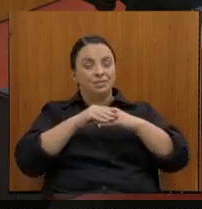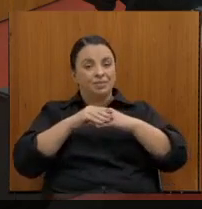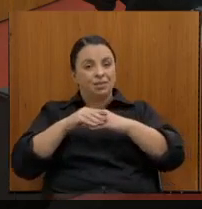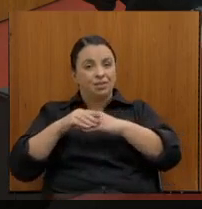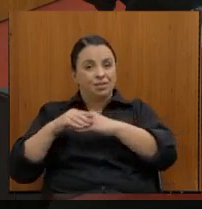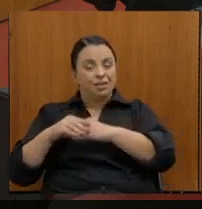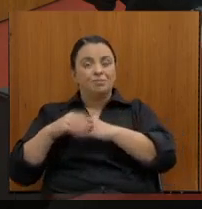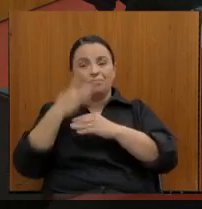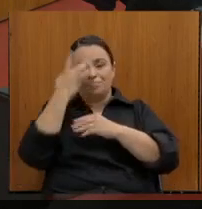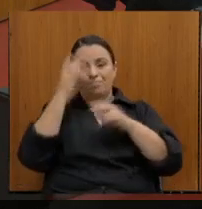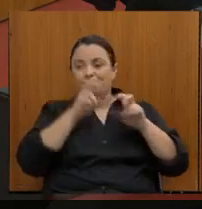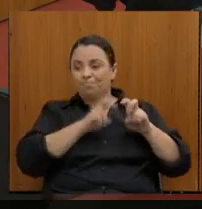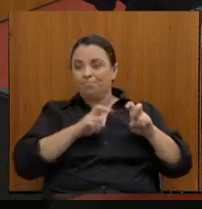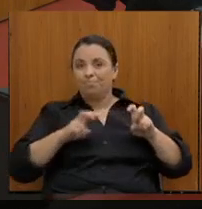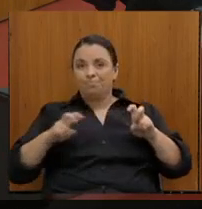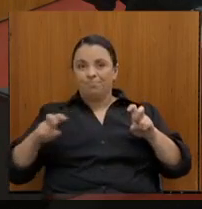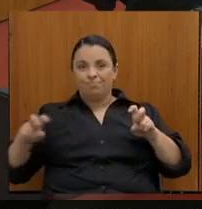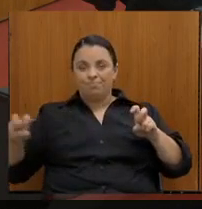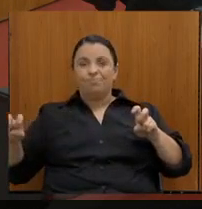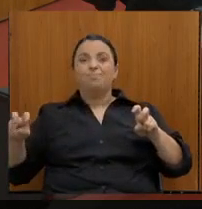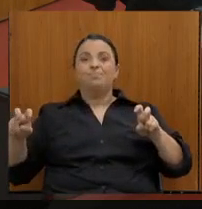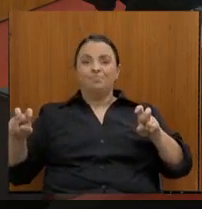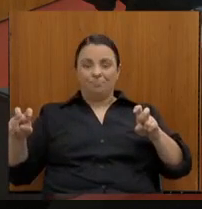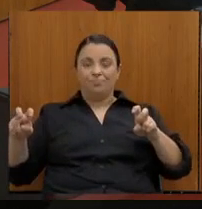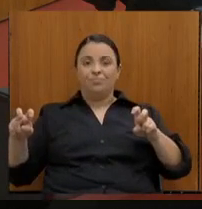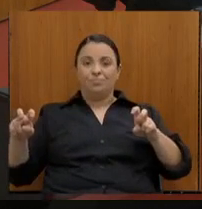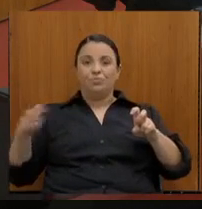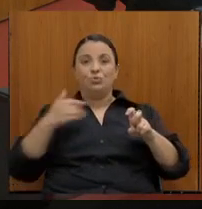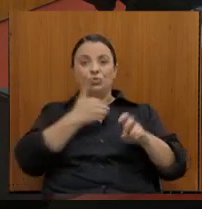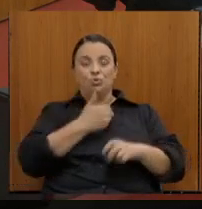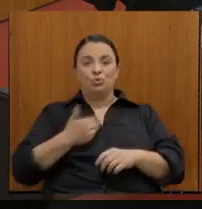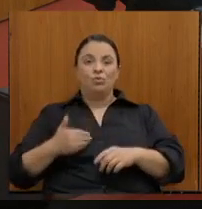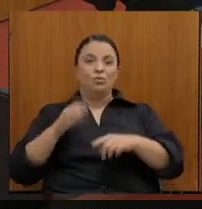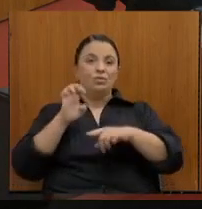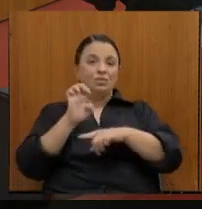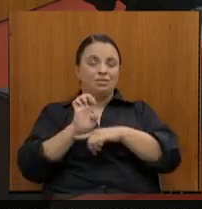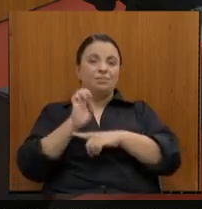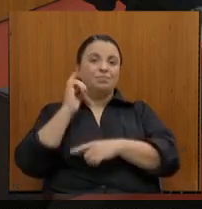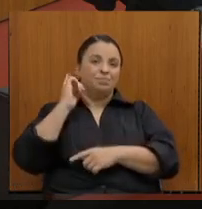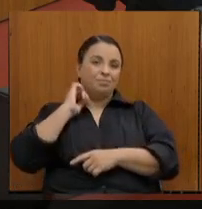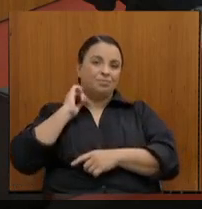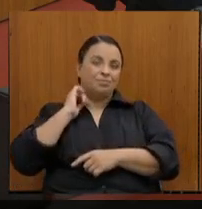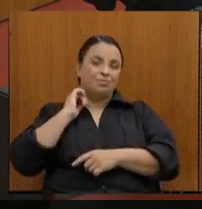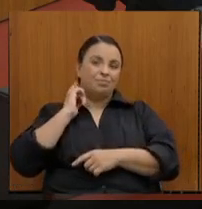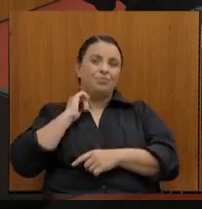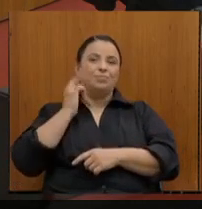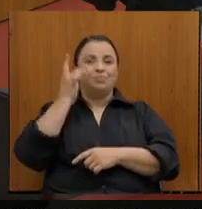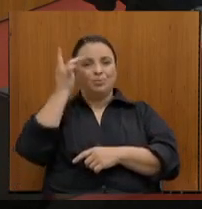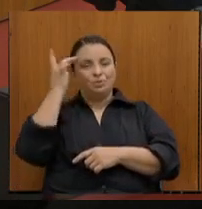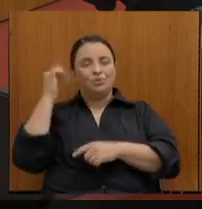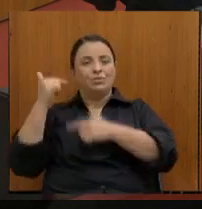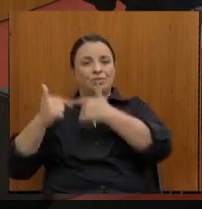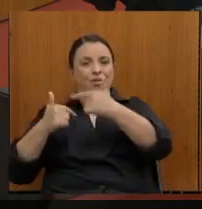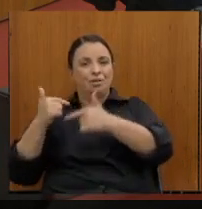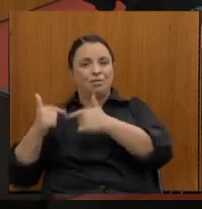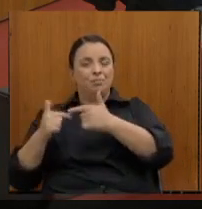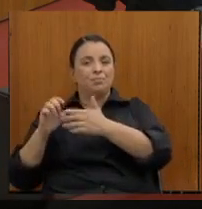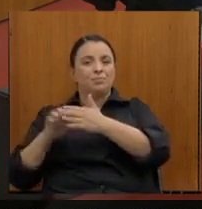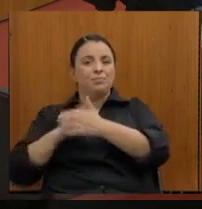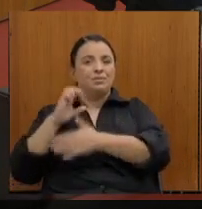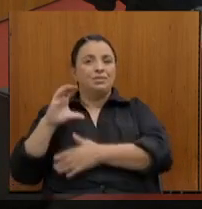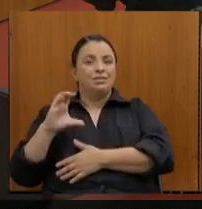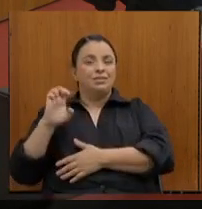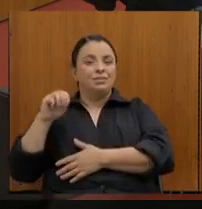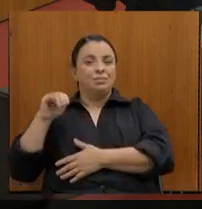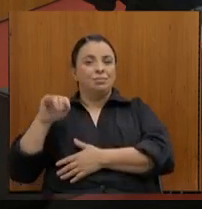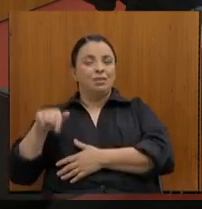de mesa do Governo do Estado de Minas Gerais os companheiros da Cemig é de